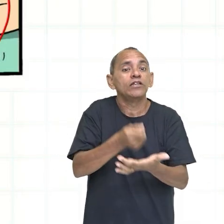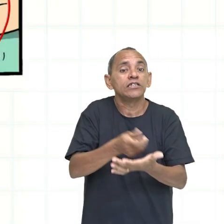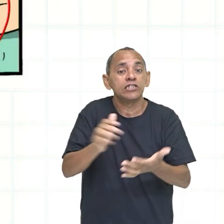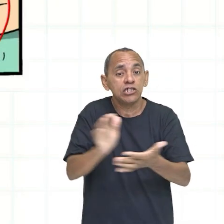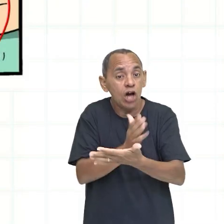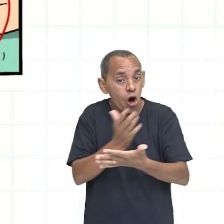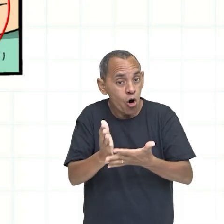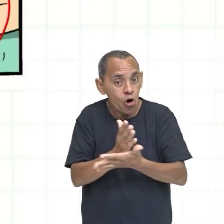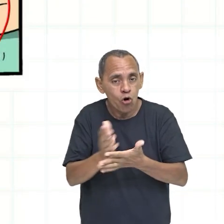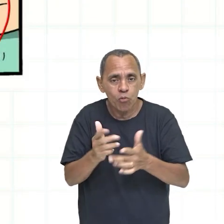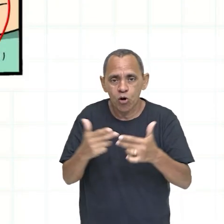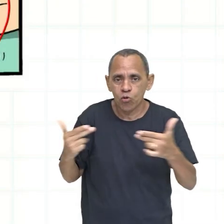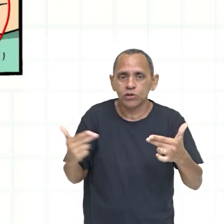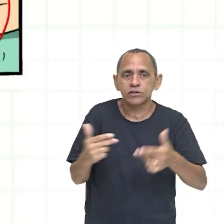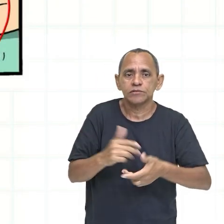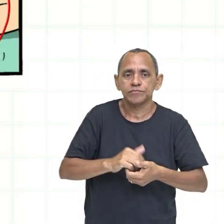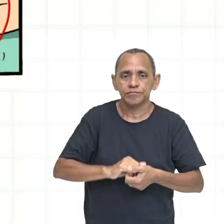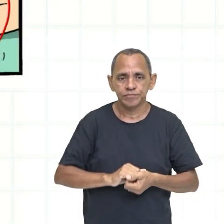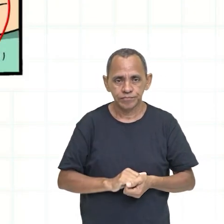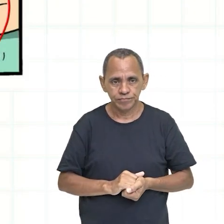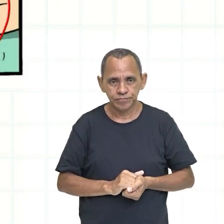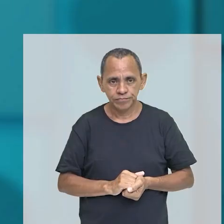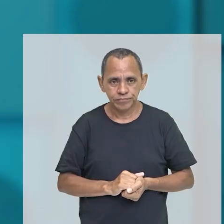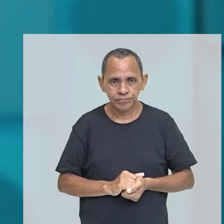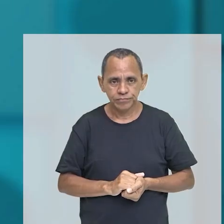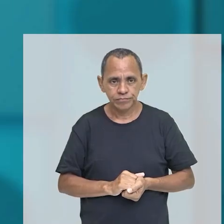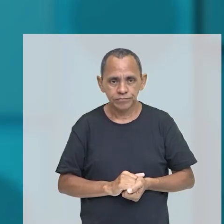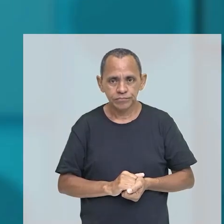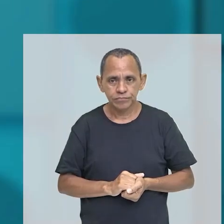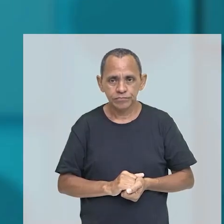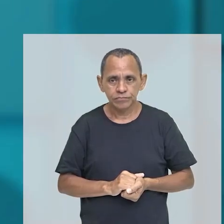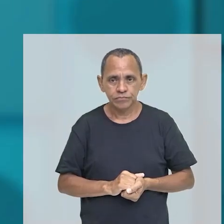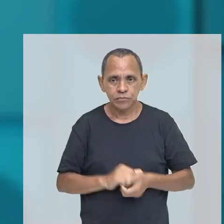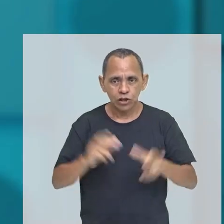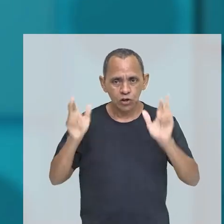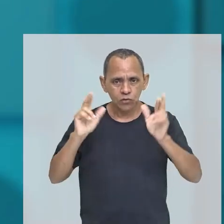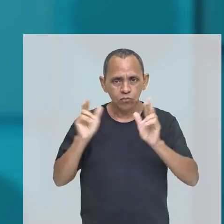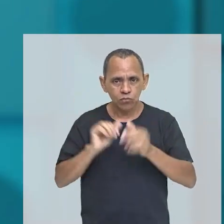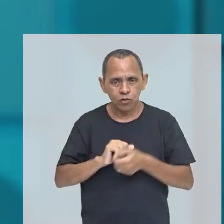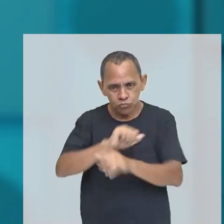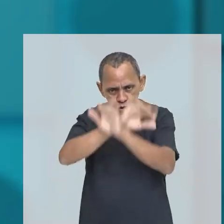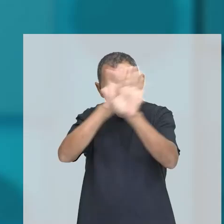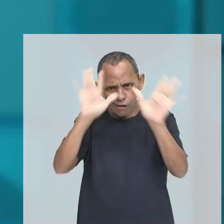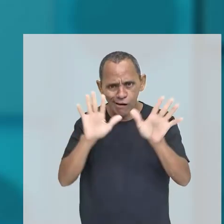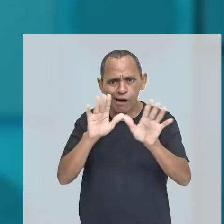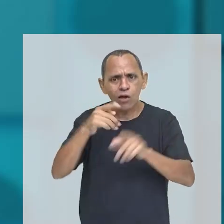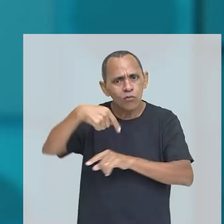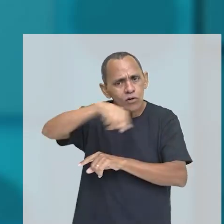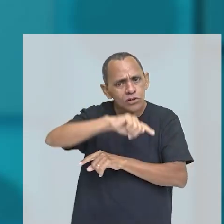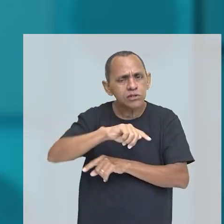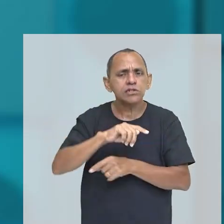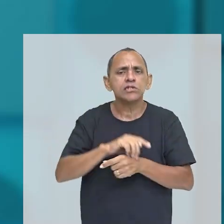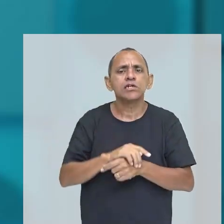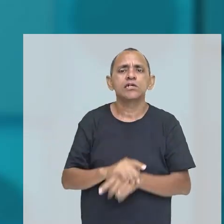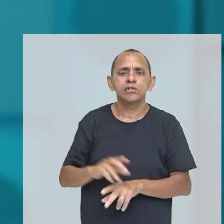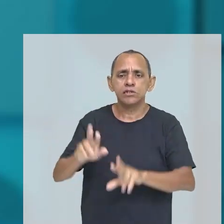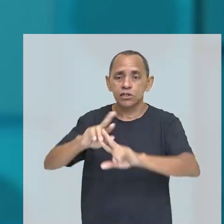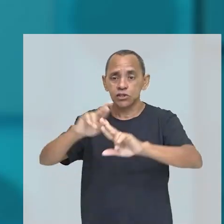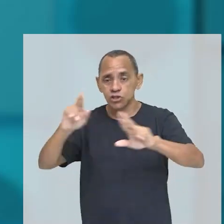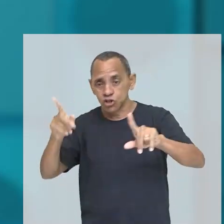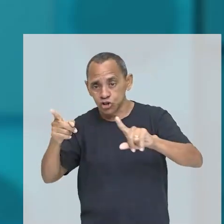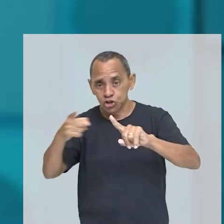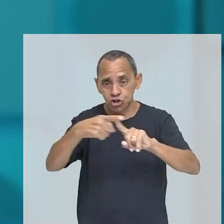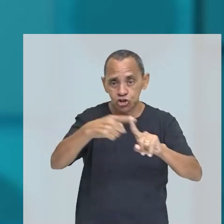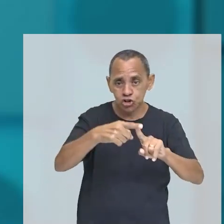aí para propaganda. Tá certo, gente? Eu espero ter ficado bem claro para vocês a diferença entre linguagem verbal e não